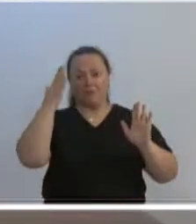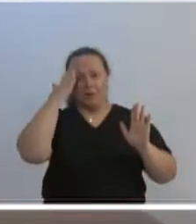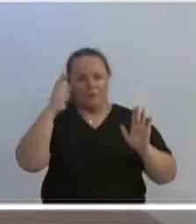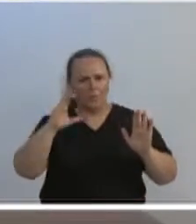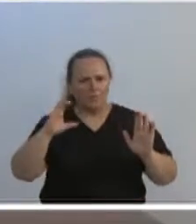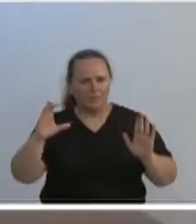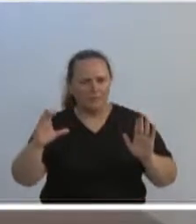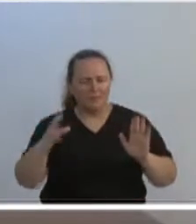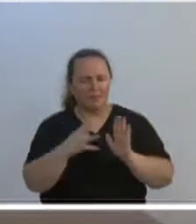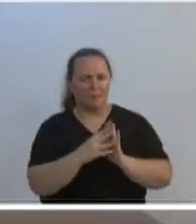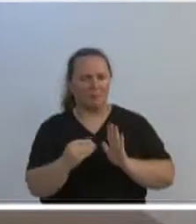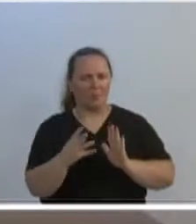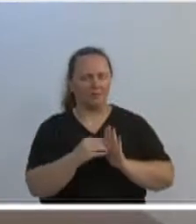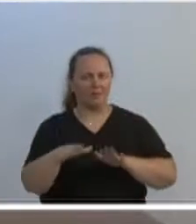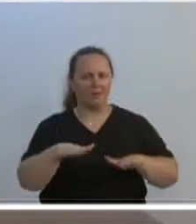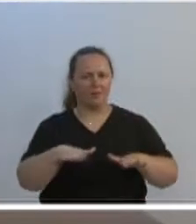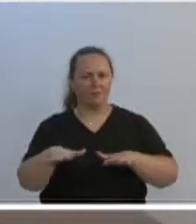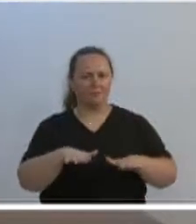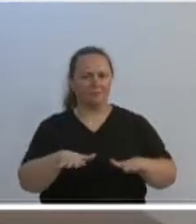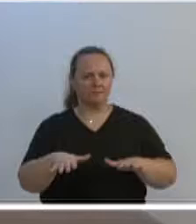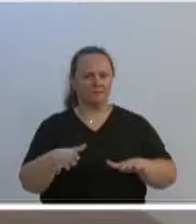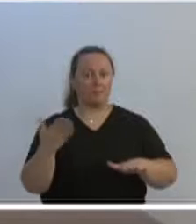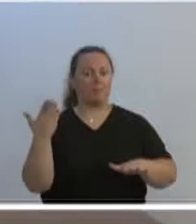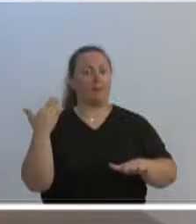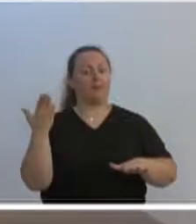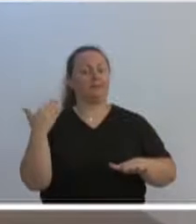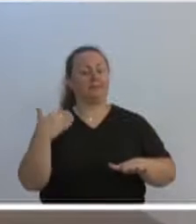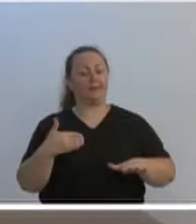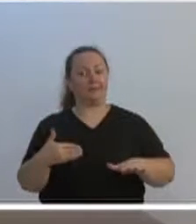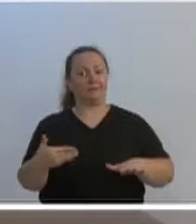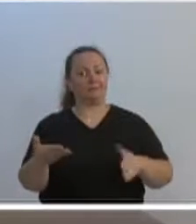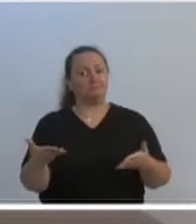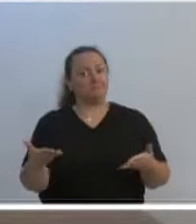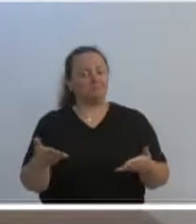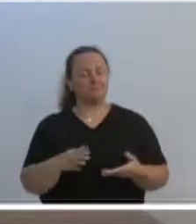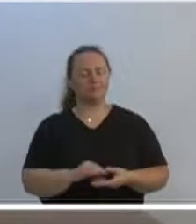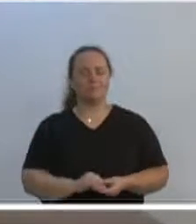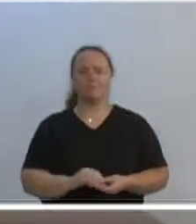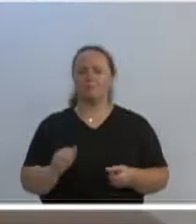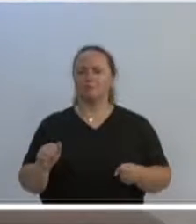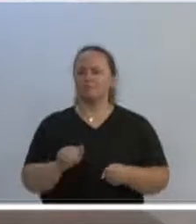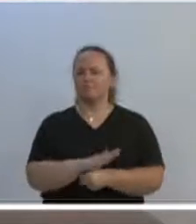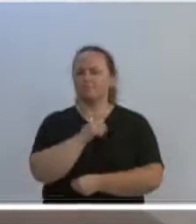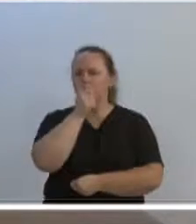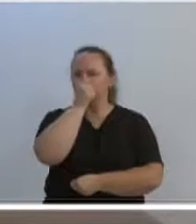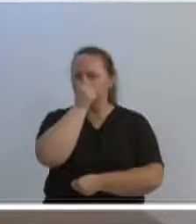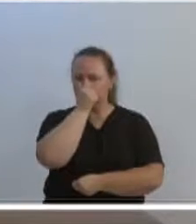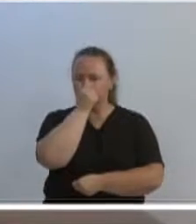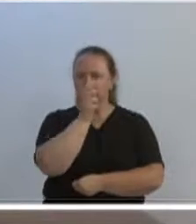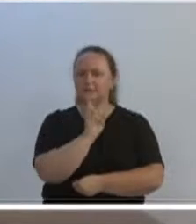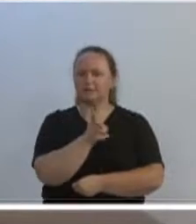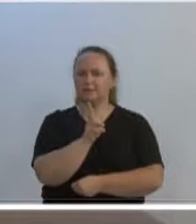mobilidade. Era. Sempre lotado.